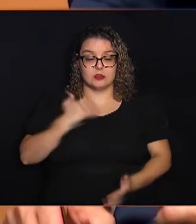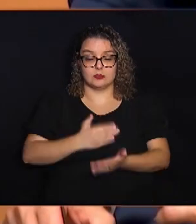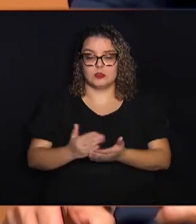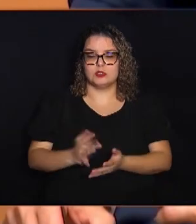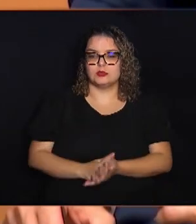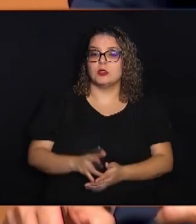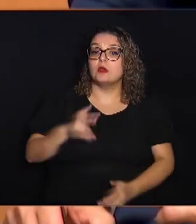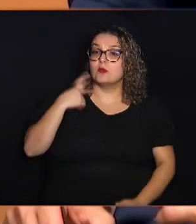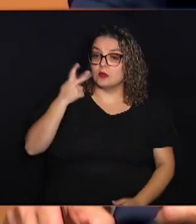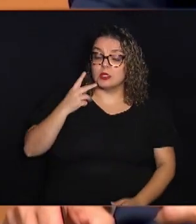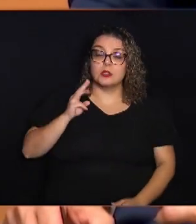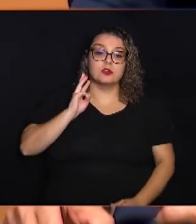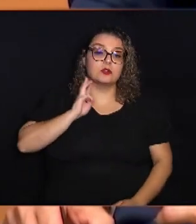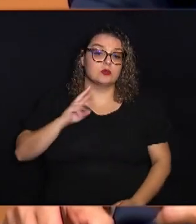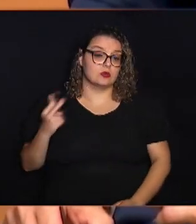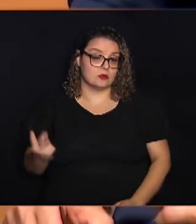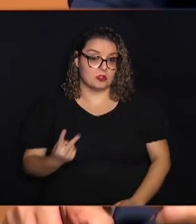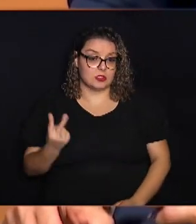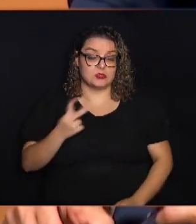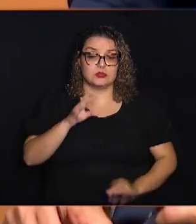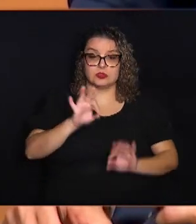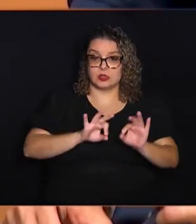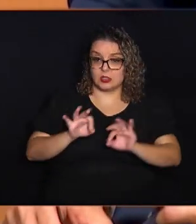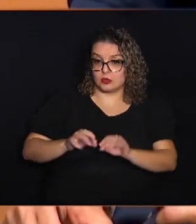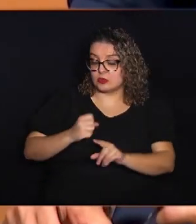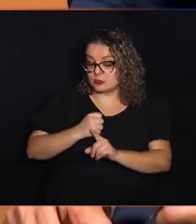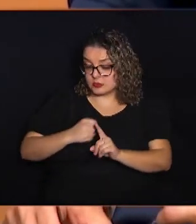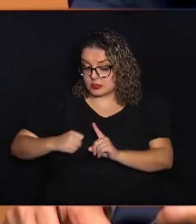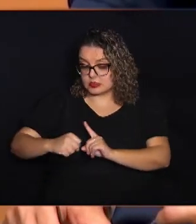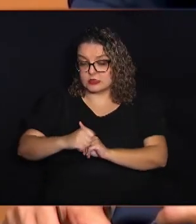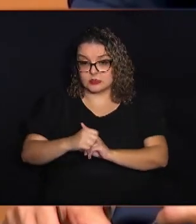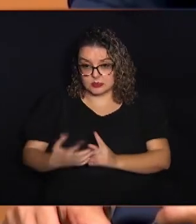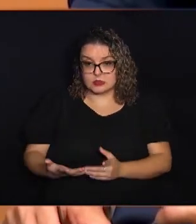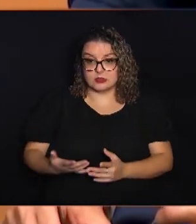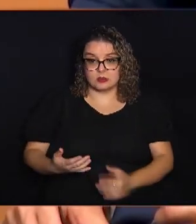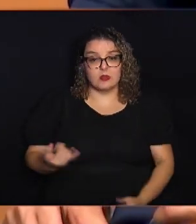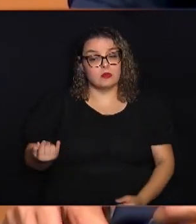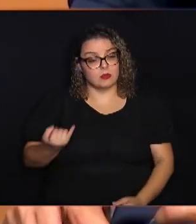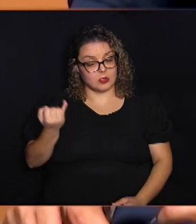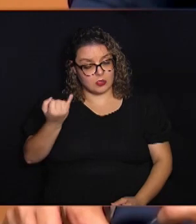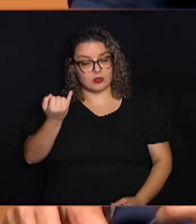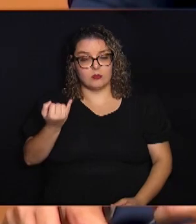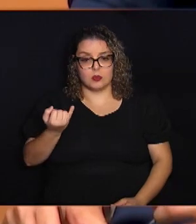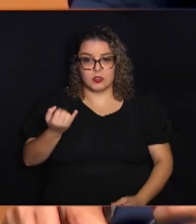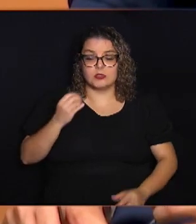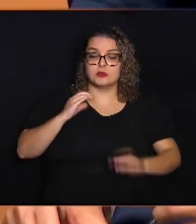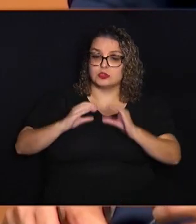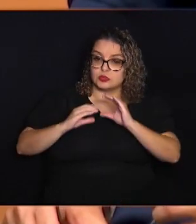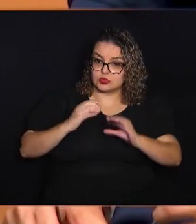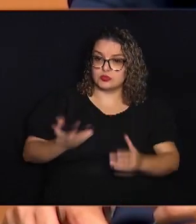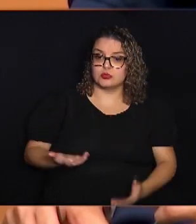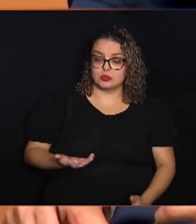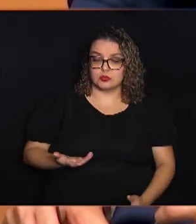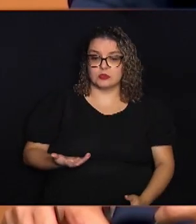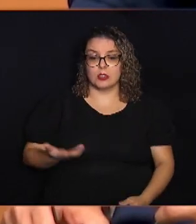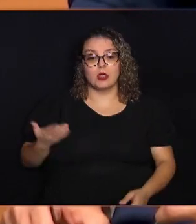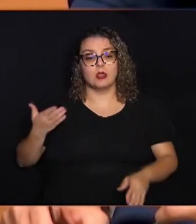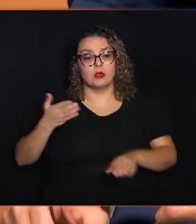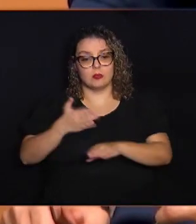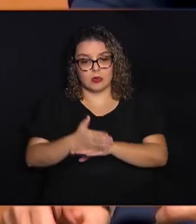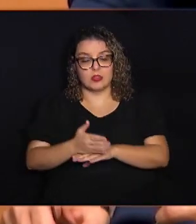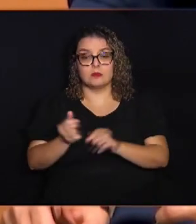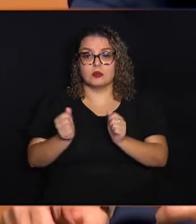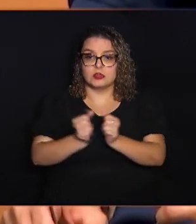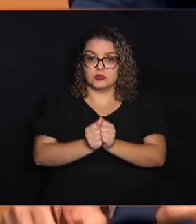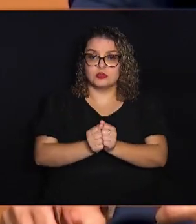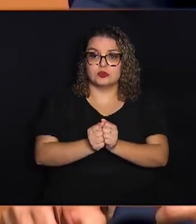Cecílio Santos valorizou a organização social e ressaltou a necessidade de comunicação e participação junto ao